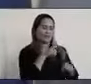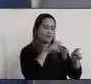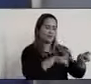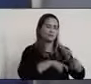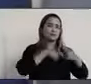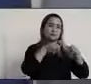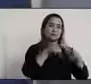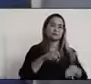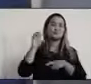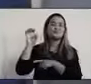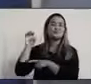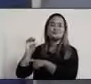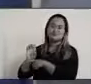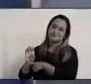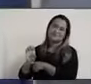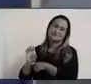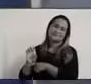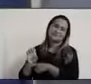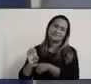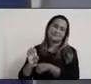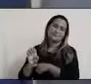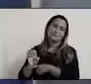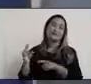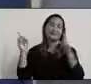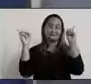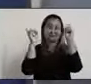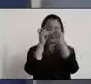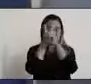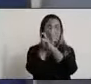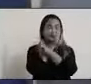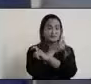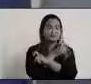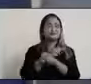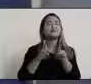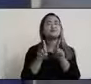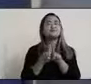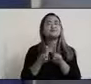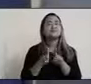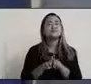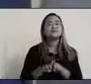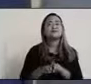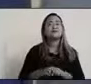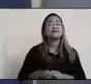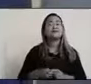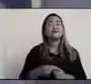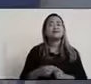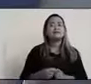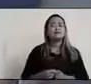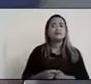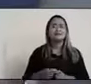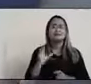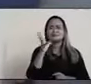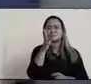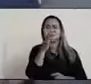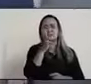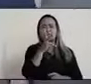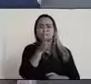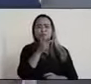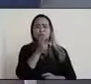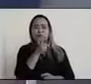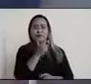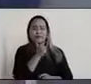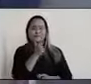em condições muito difíceis. E sem estender muito a palavra, eu gostaria de lhe entregar uma carta